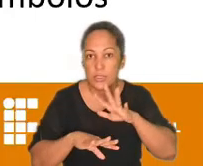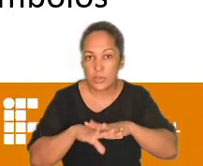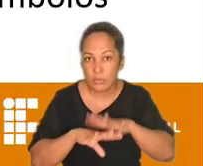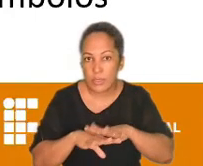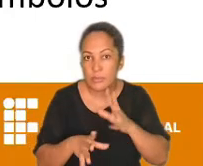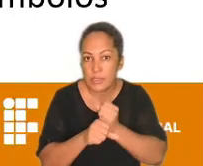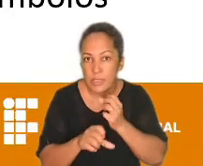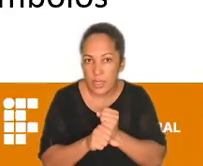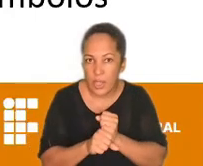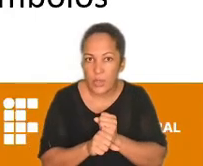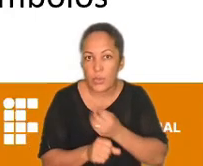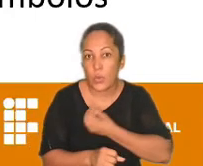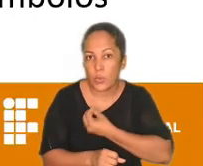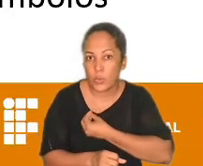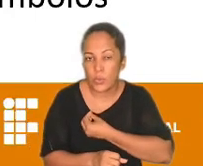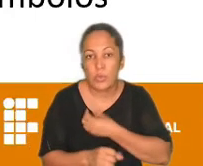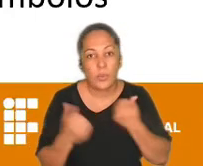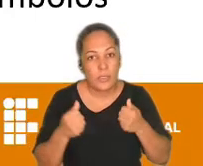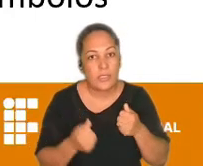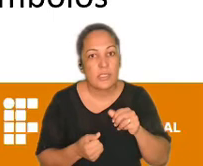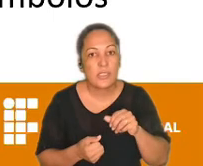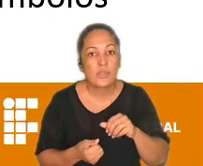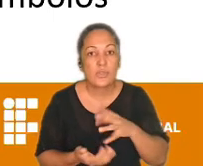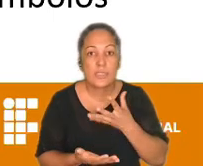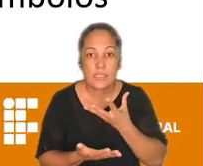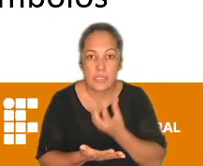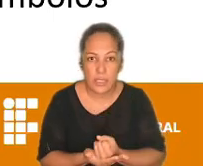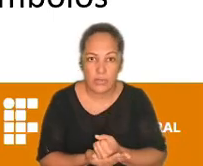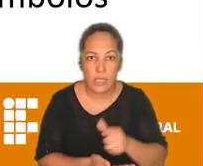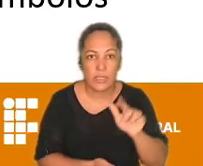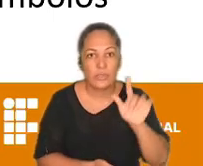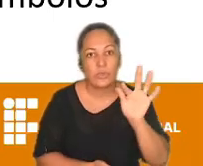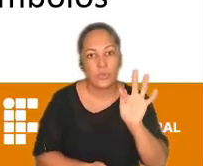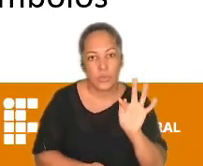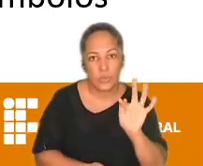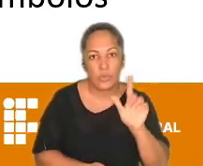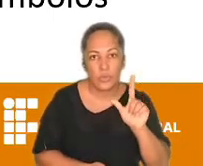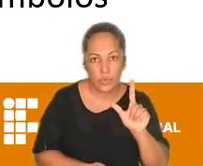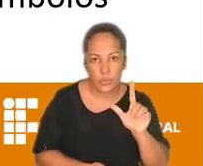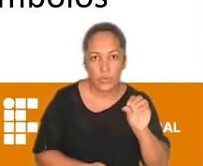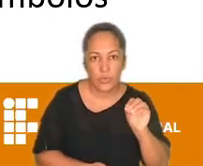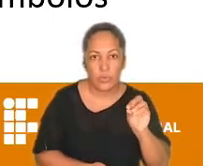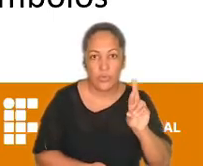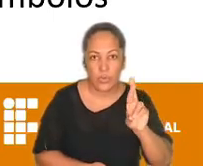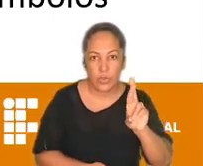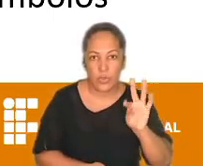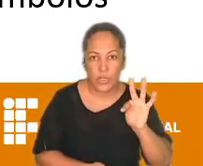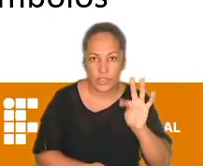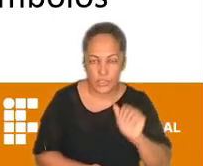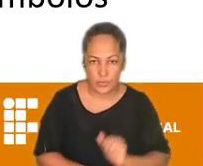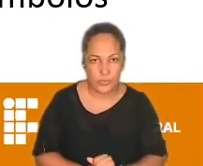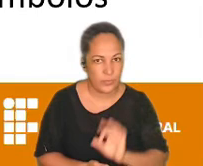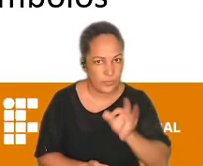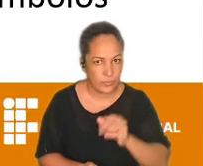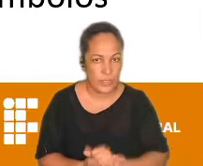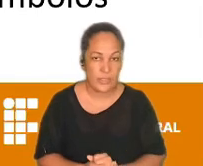não devo armazenar ele com varchar, apesar do varchar aceitar ele. Se eu colocar varchar, ele vai aceitar números também.